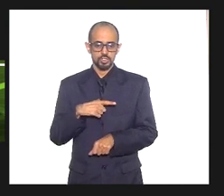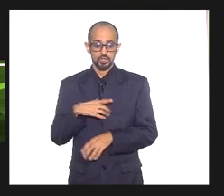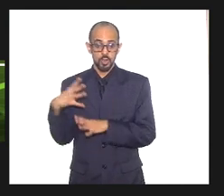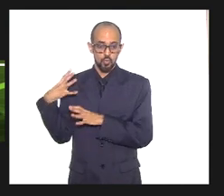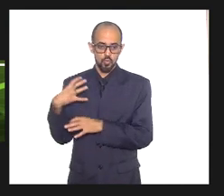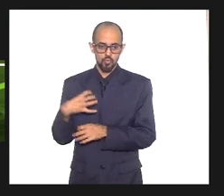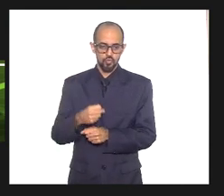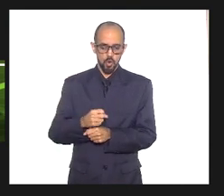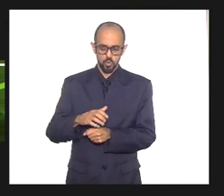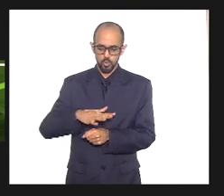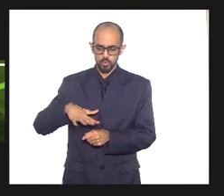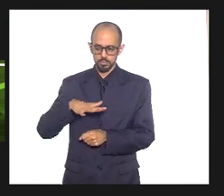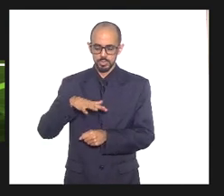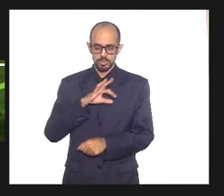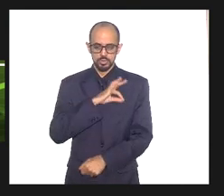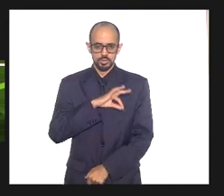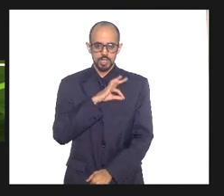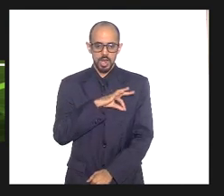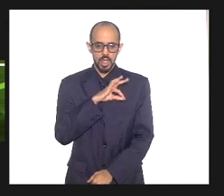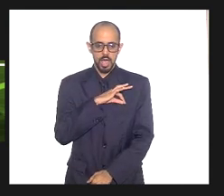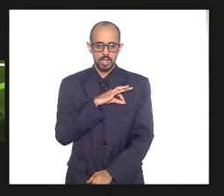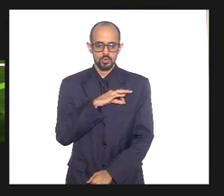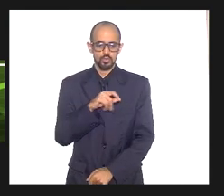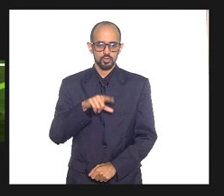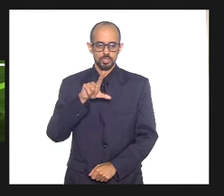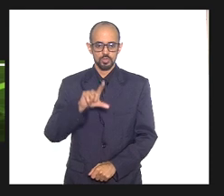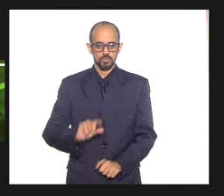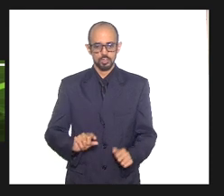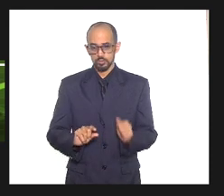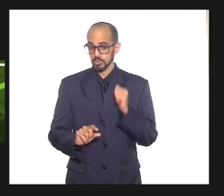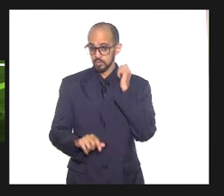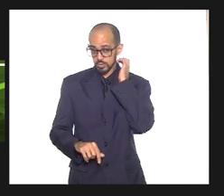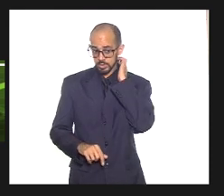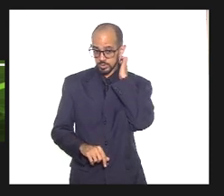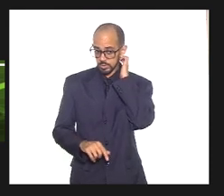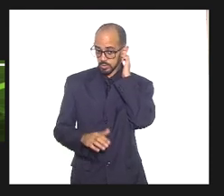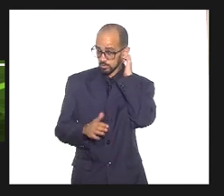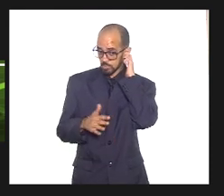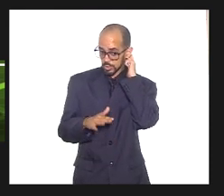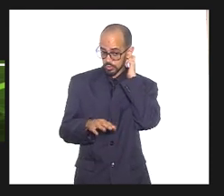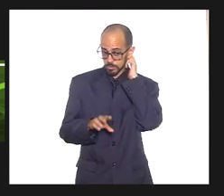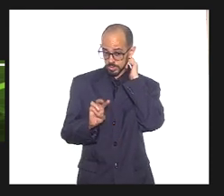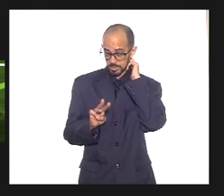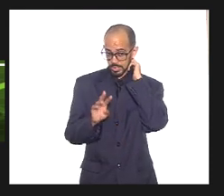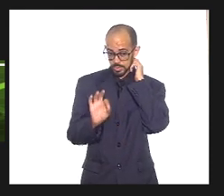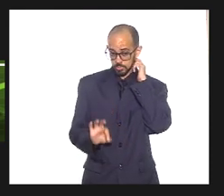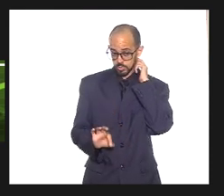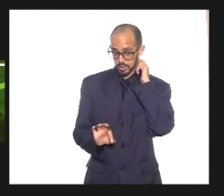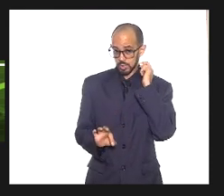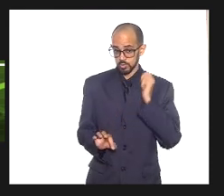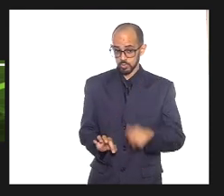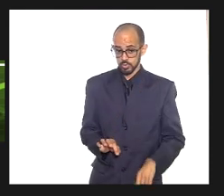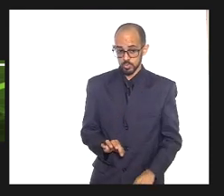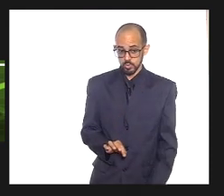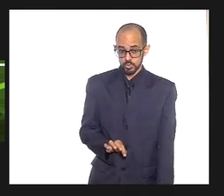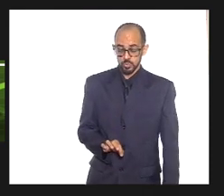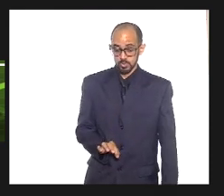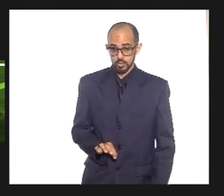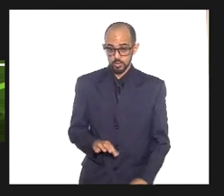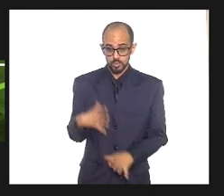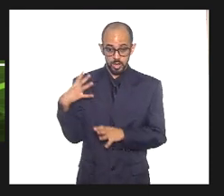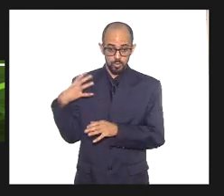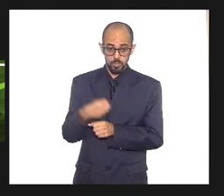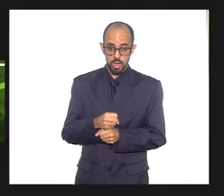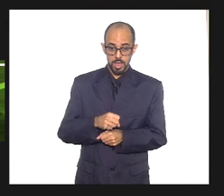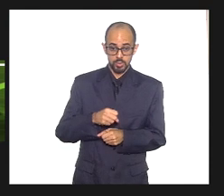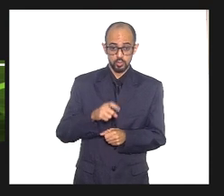no Brasil, né, que ela tem uma queda na faixa de 3% acumulado em 12